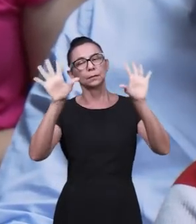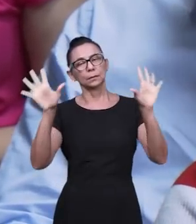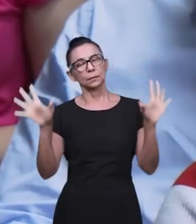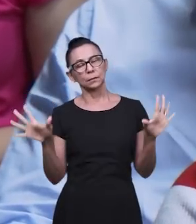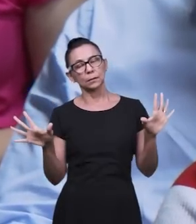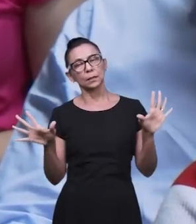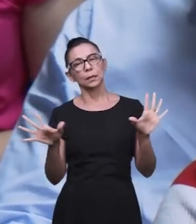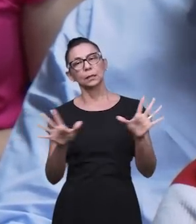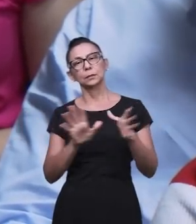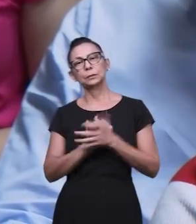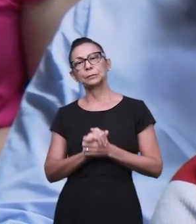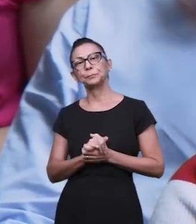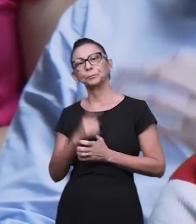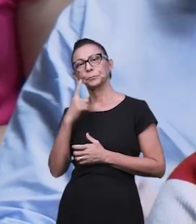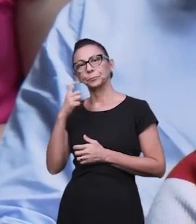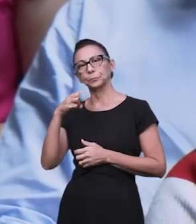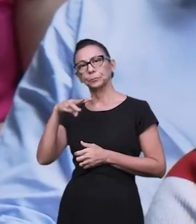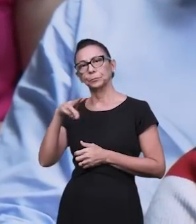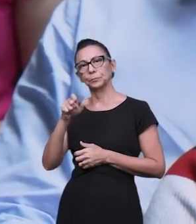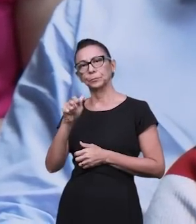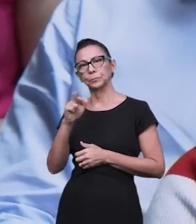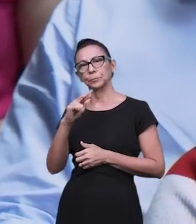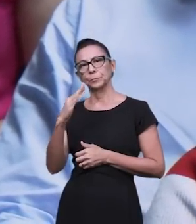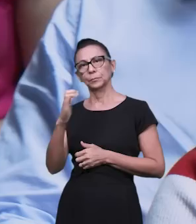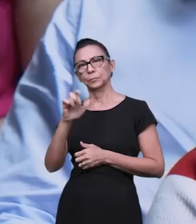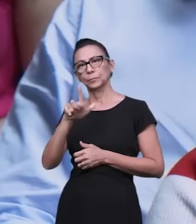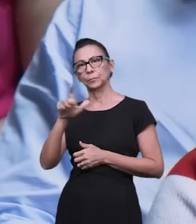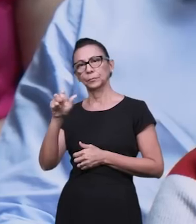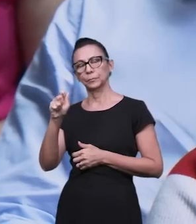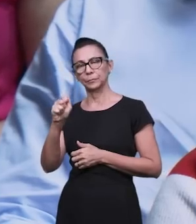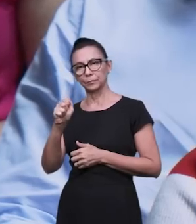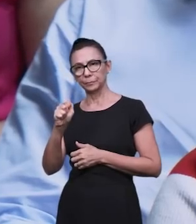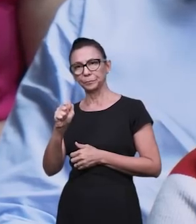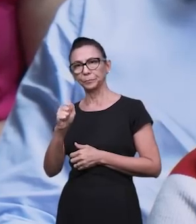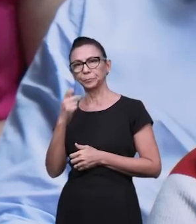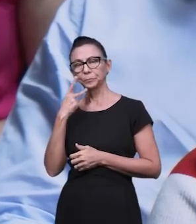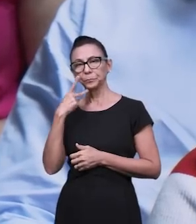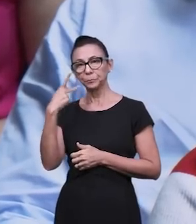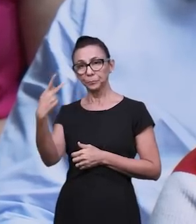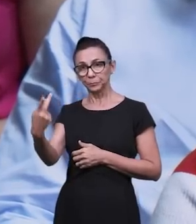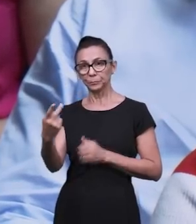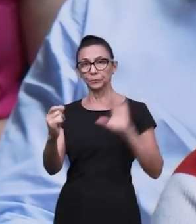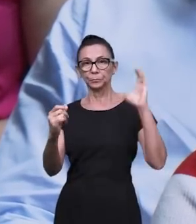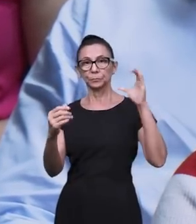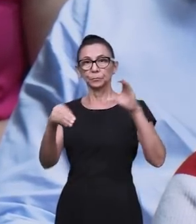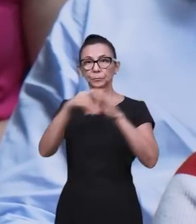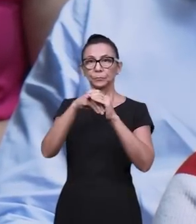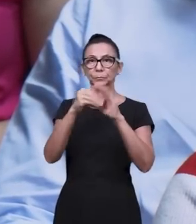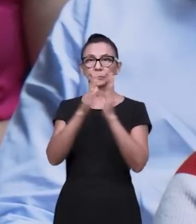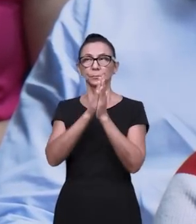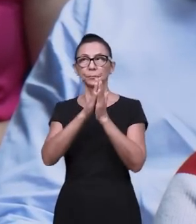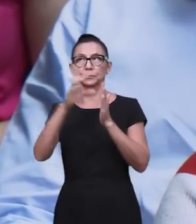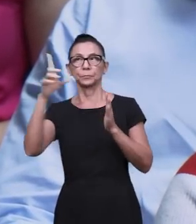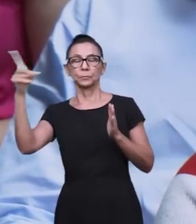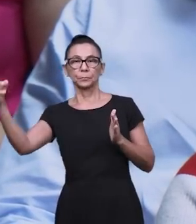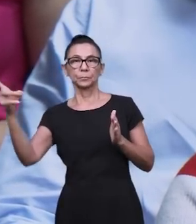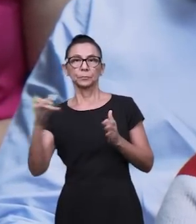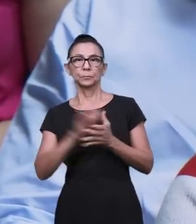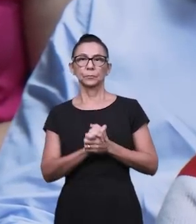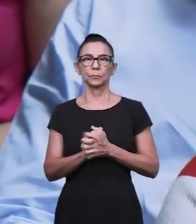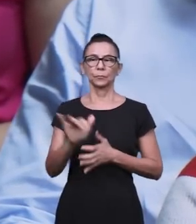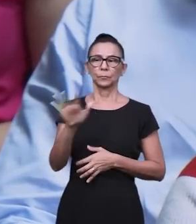foi interessante a palavra do pastor Marcelo, quando ele fala que a ciência está contida na palavra. Porque quando nós vamos para o